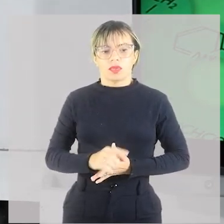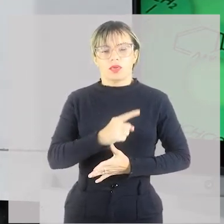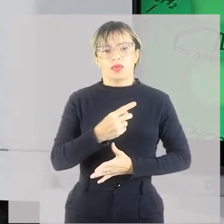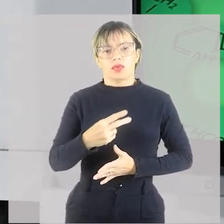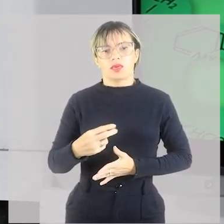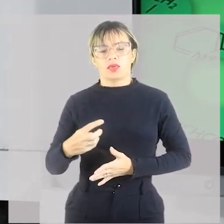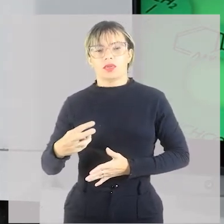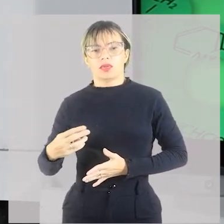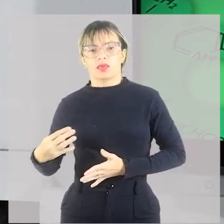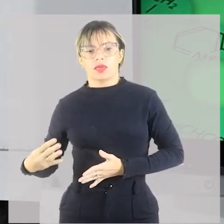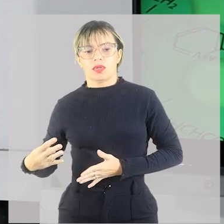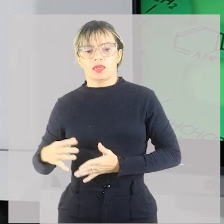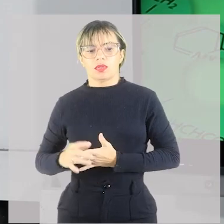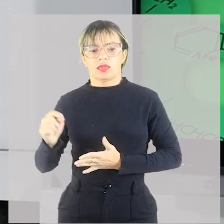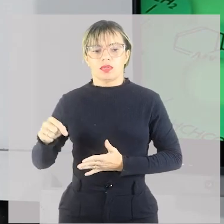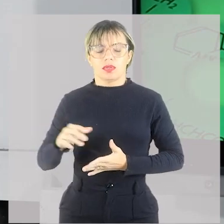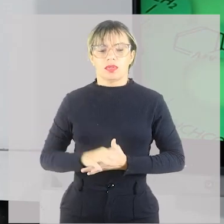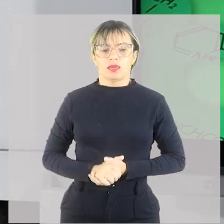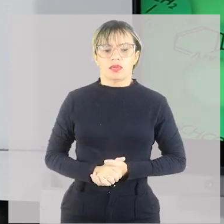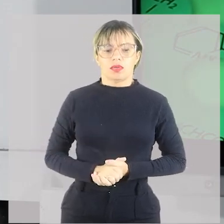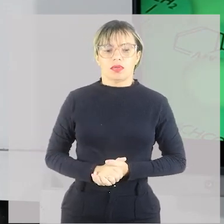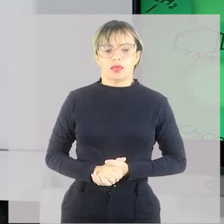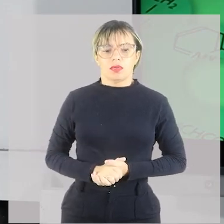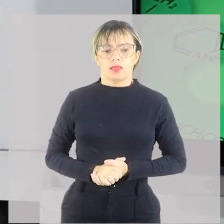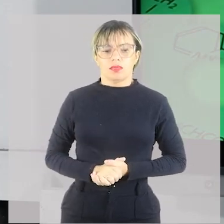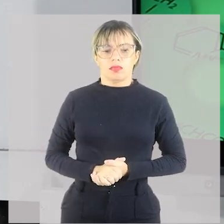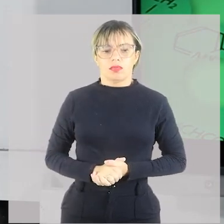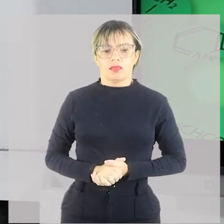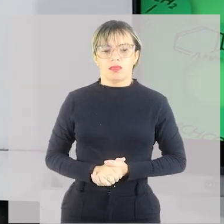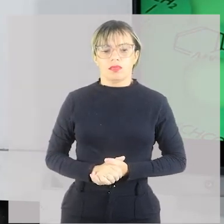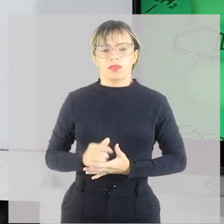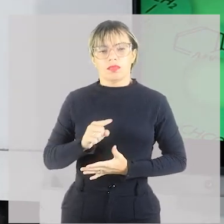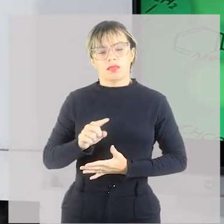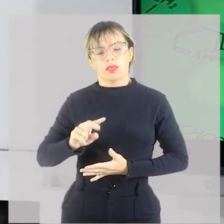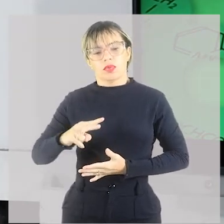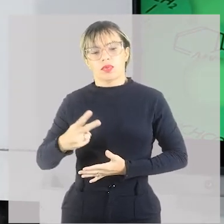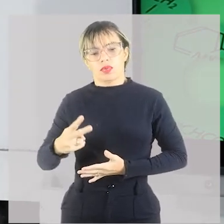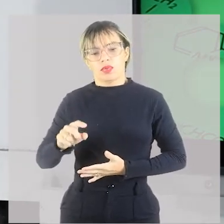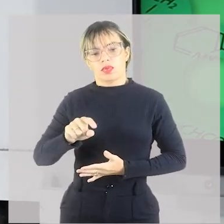4. 2, eno.